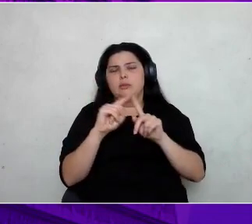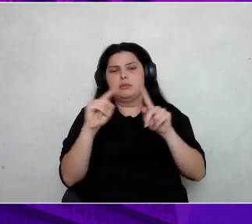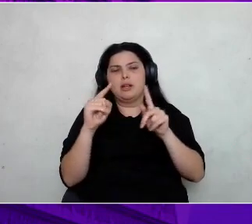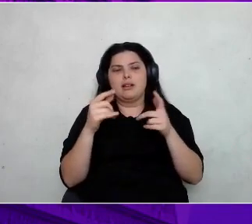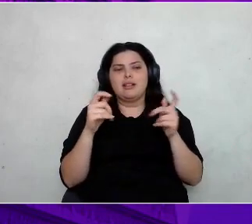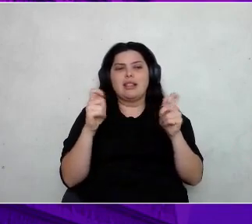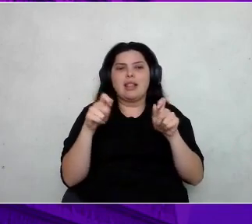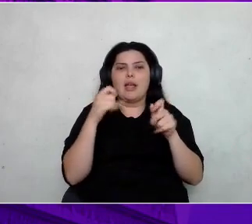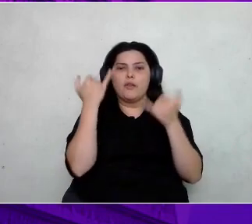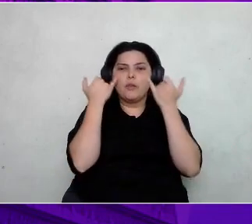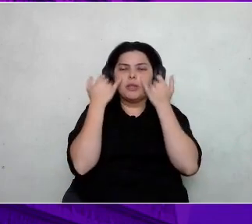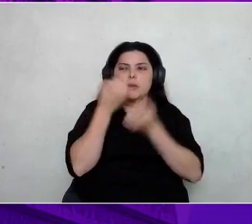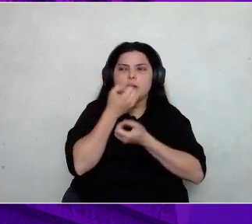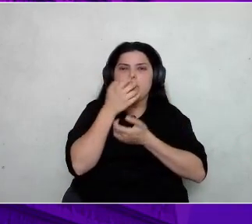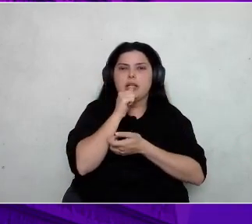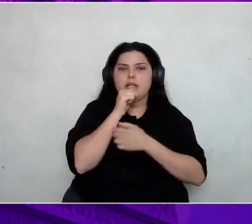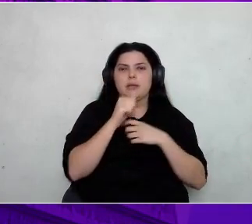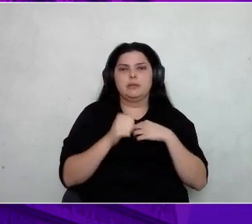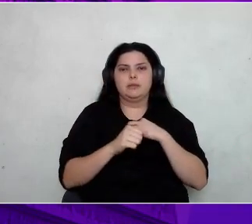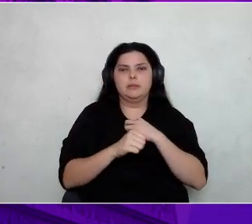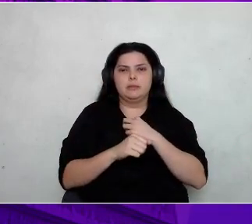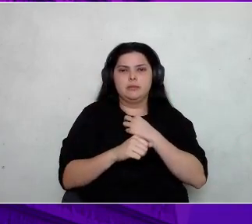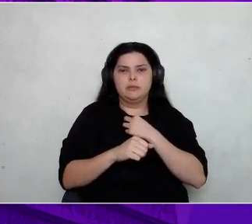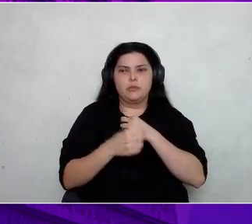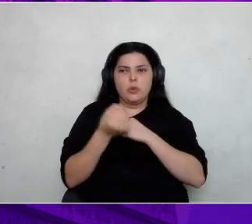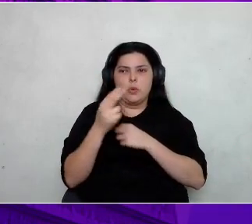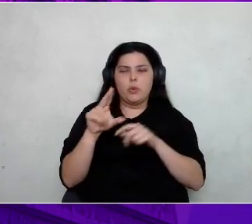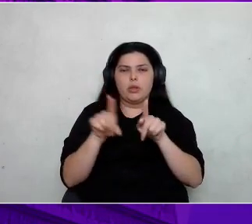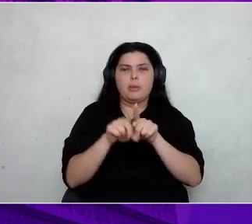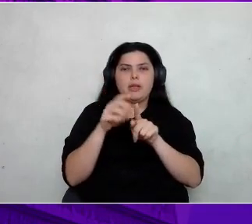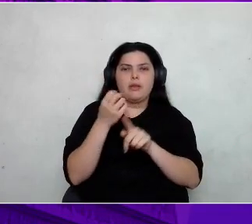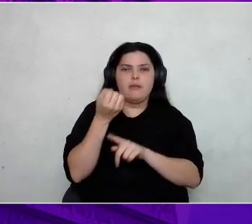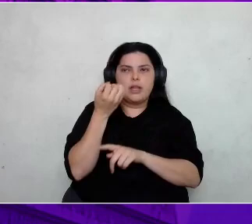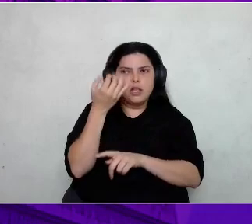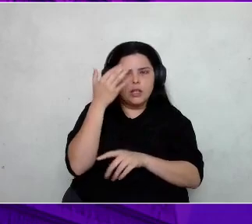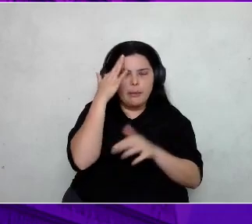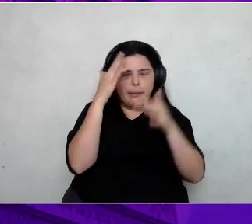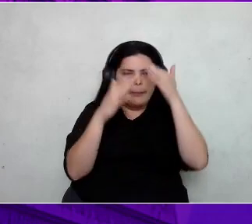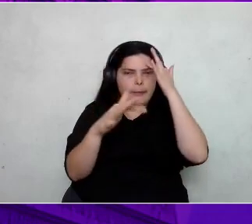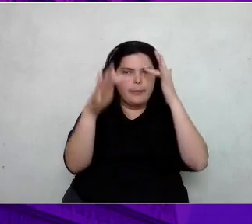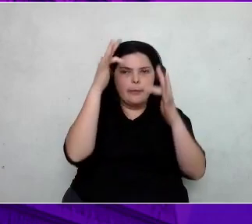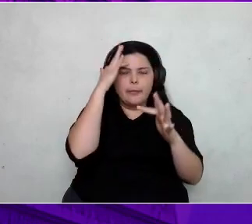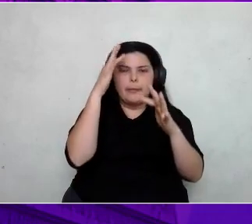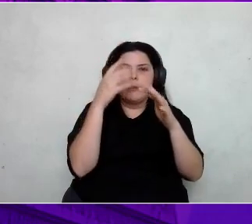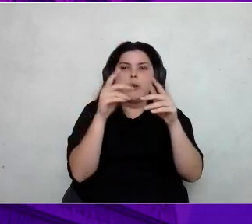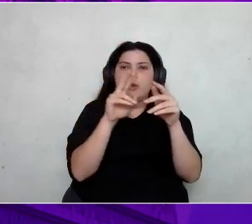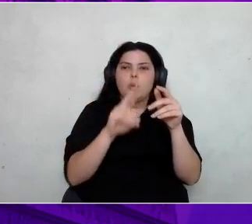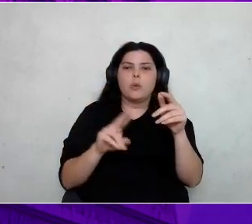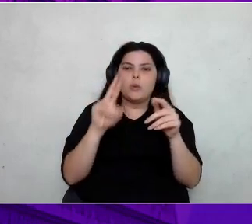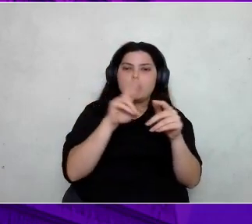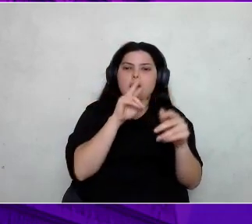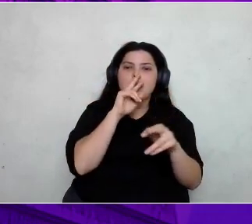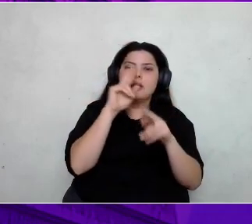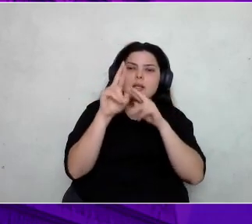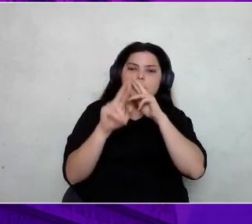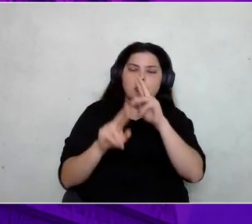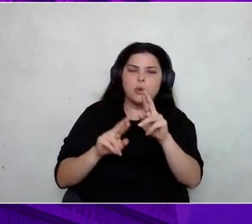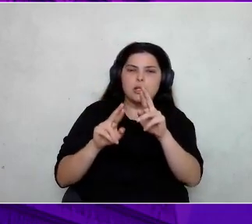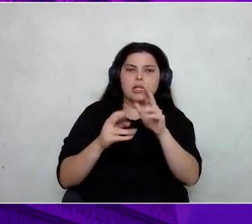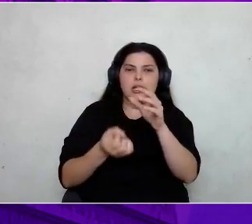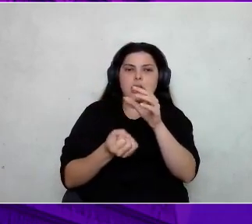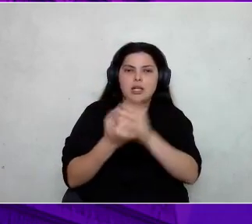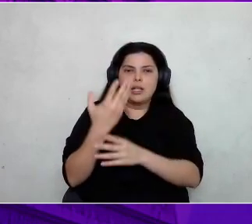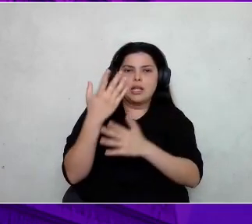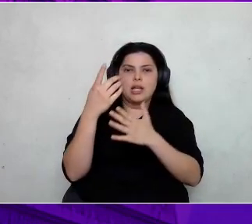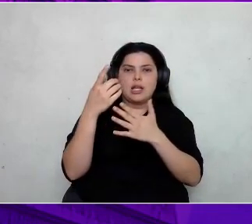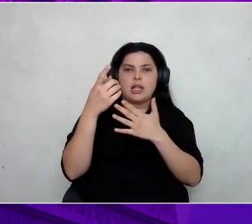informação. Ou vocês podem viajar completamente e vocês podem usar as respostas para criar uma data self,